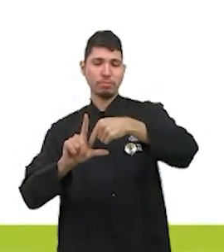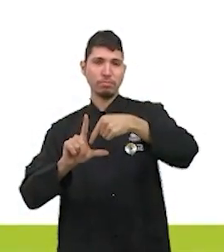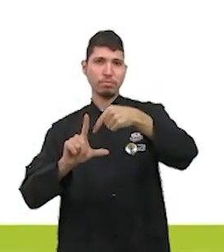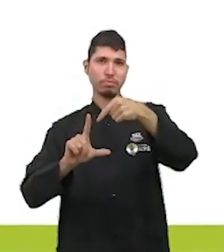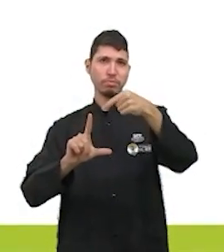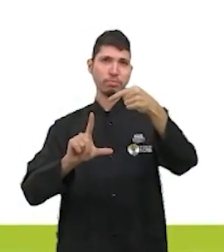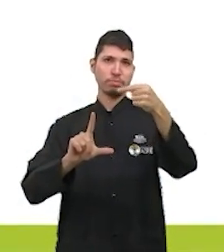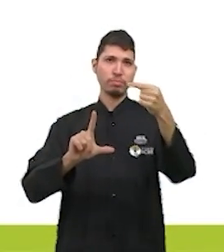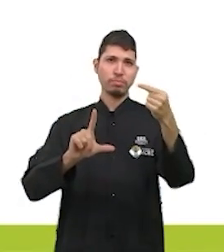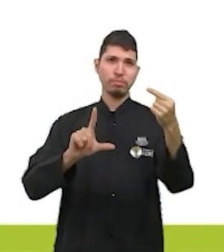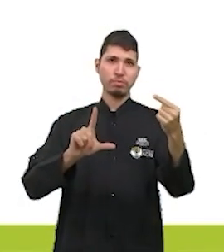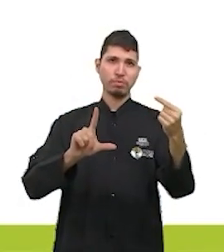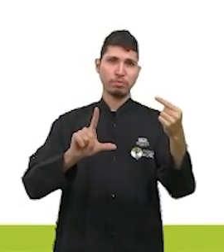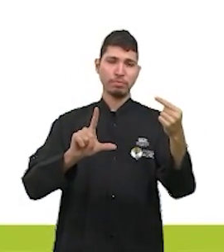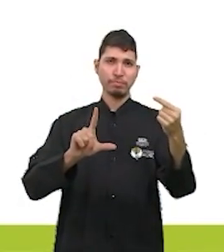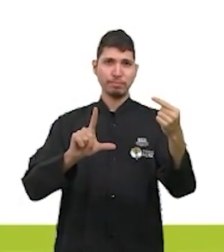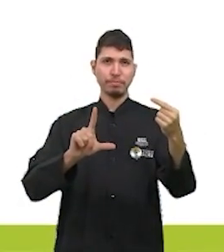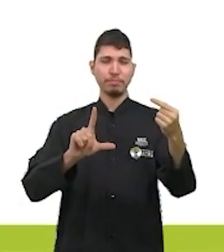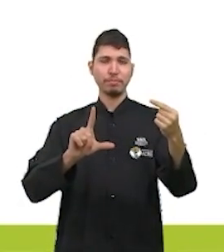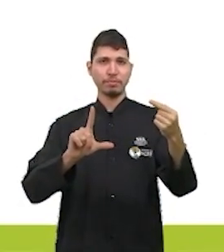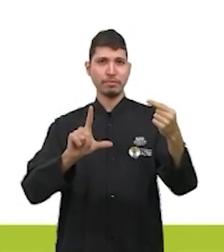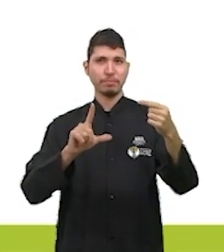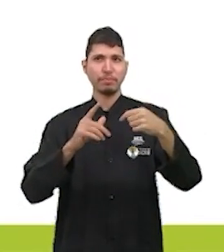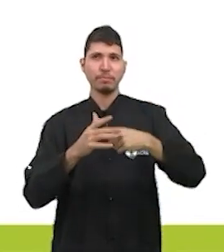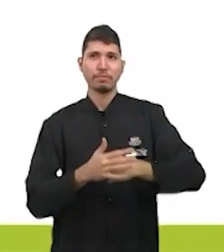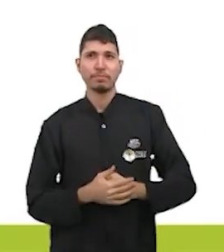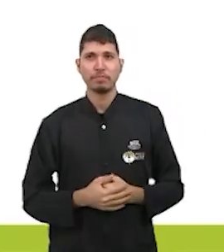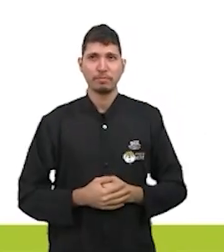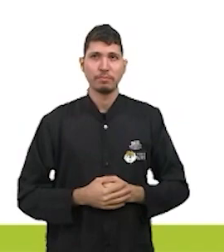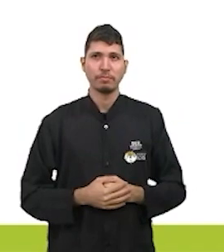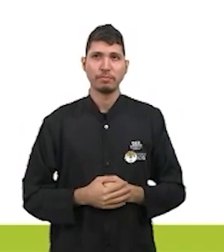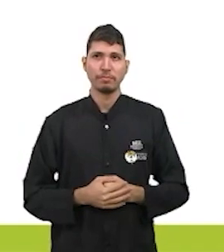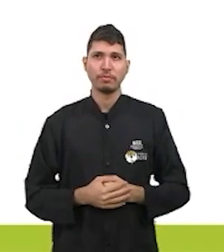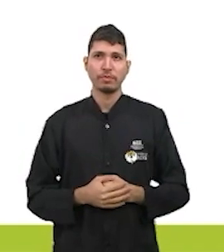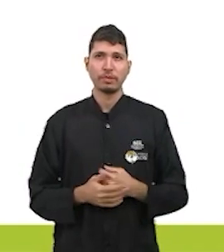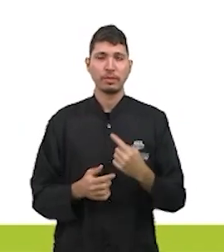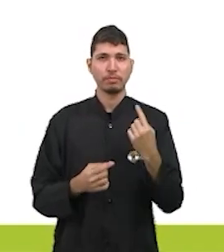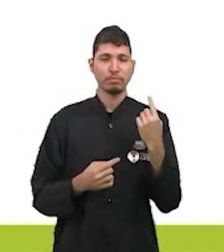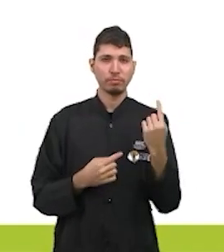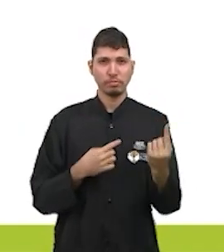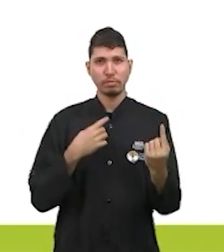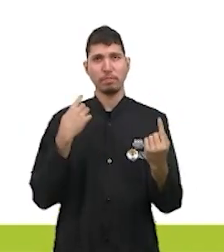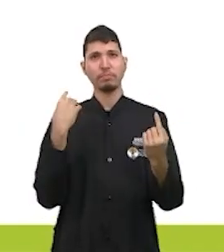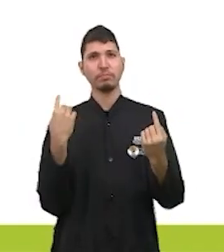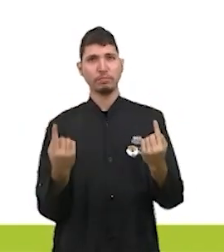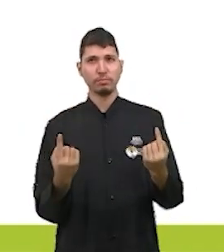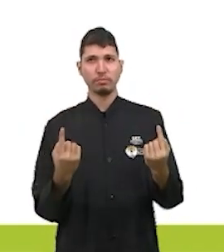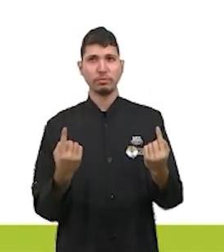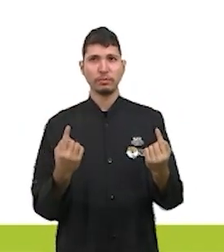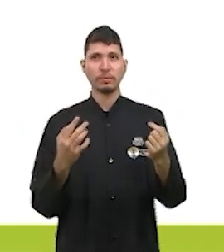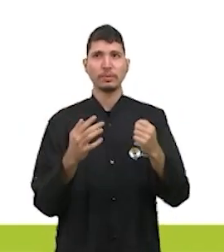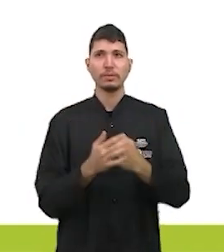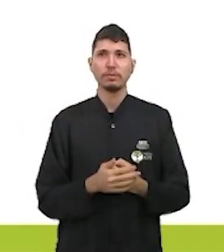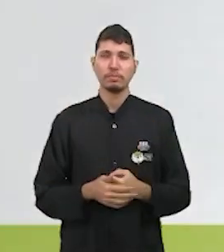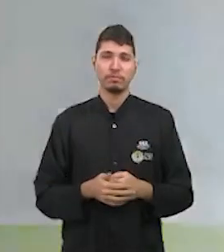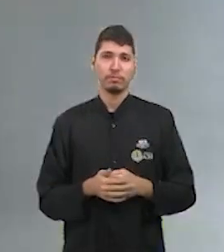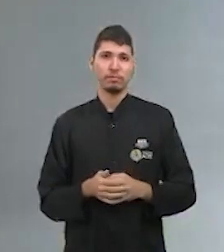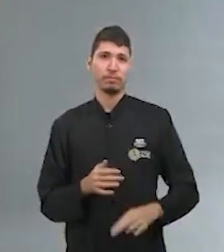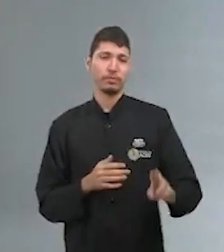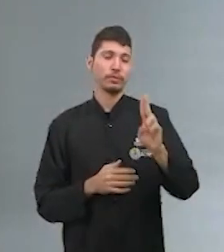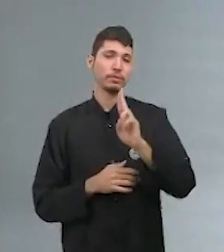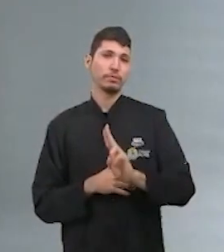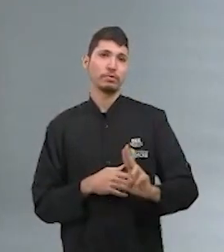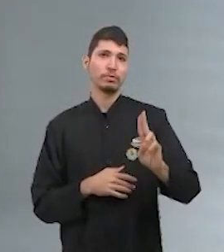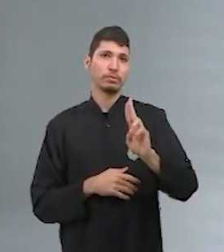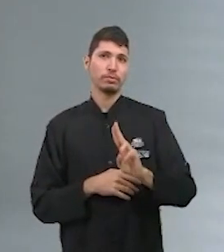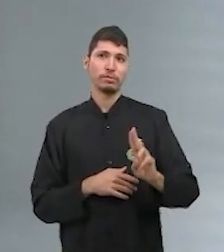tá? Mas ambos também, eles se resolvem, né? Com URI, tá? Ambos se